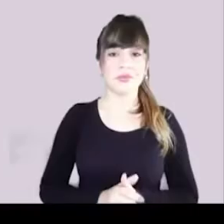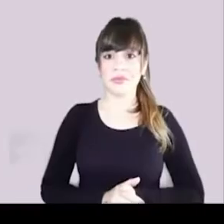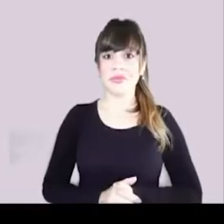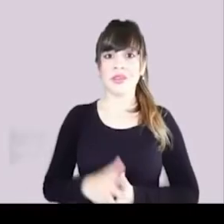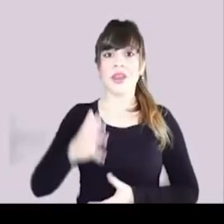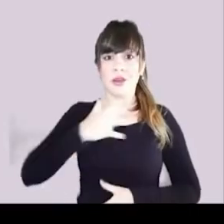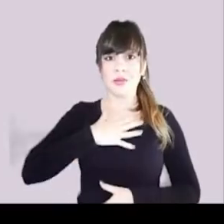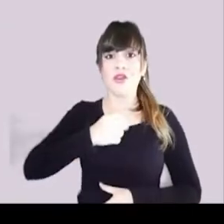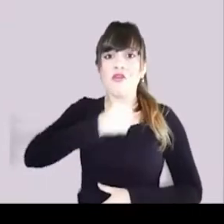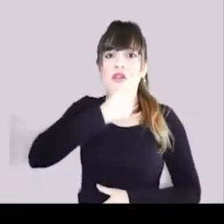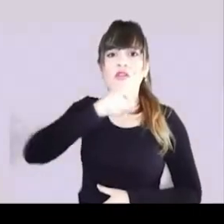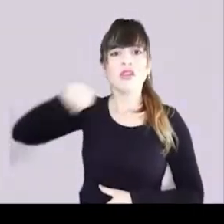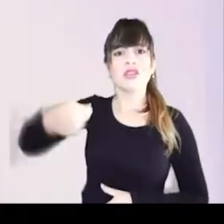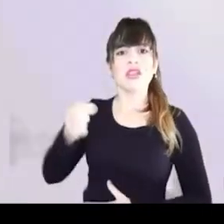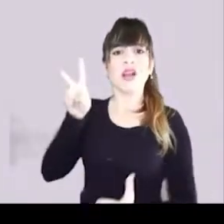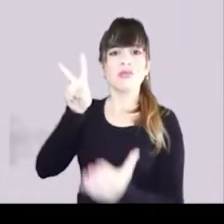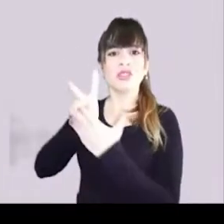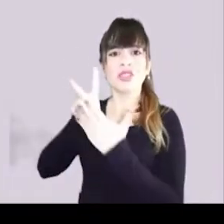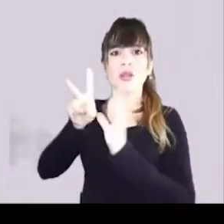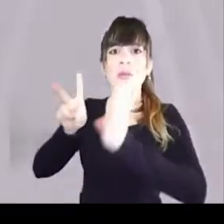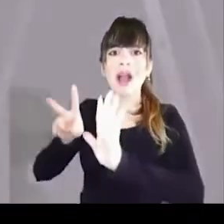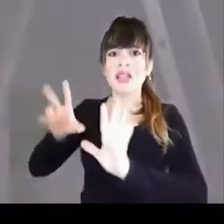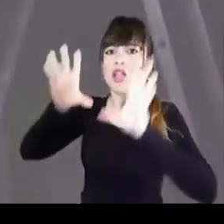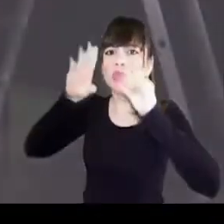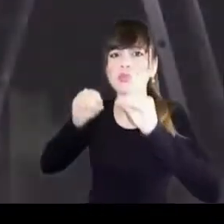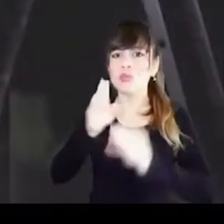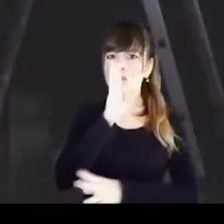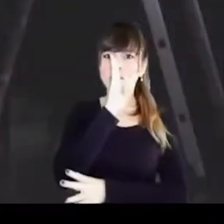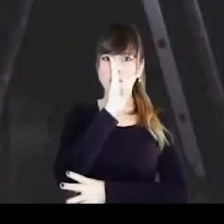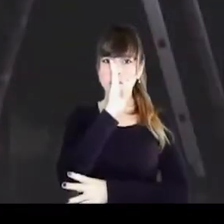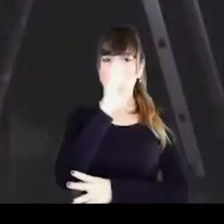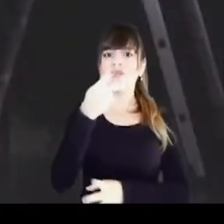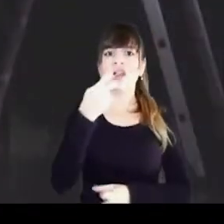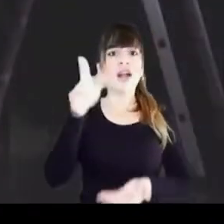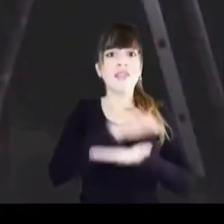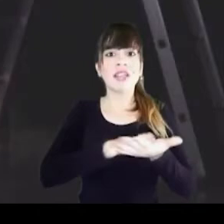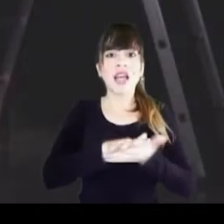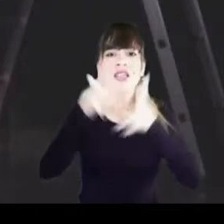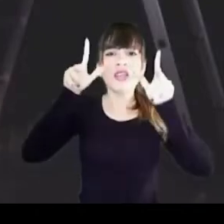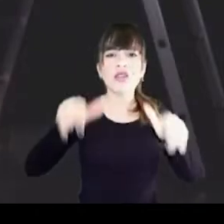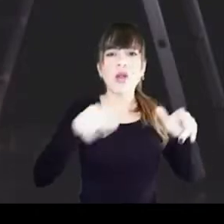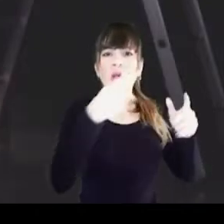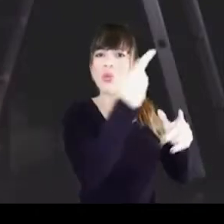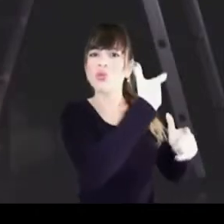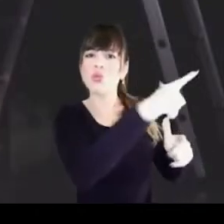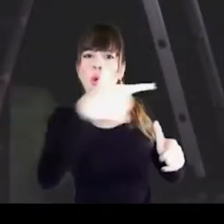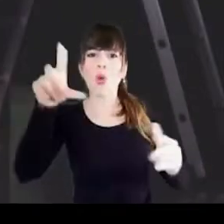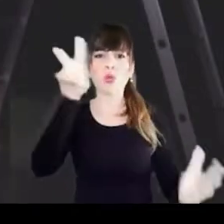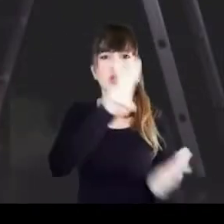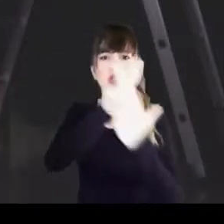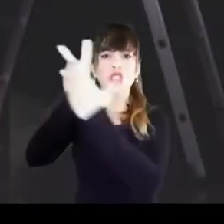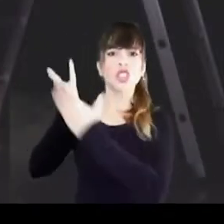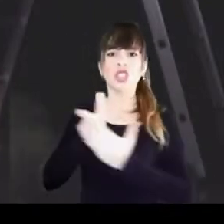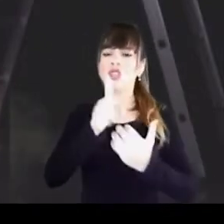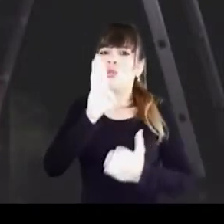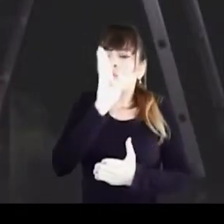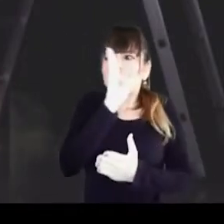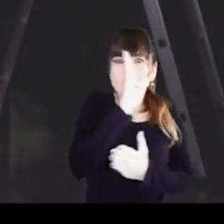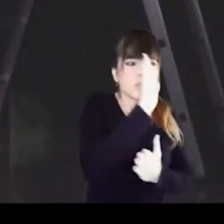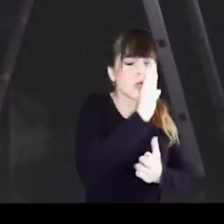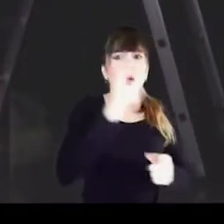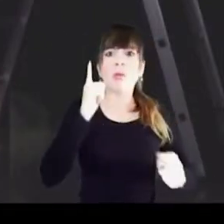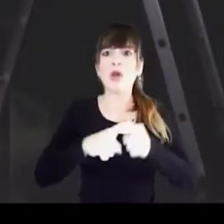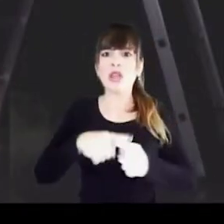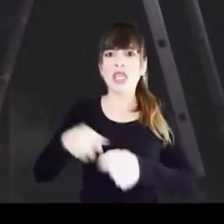Dragão apresentam. Minha avó não se declarava indígena. Marina Brito. Assim como diversas etnias que amargaram décadas e décadas de